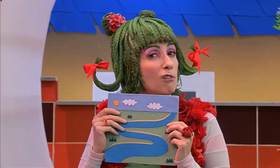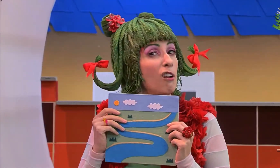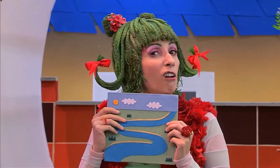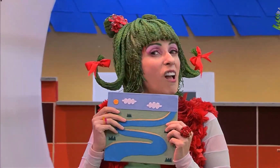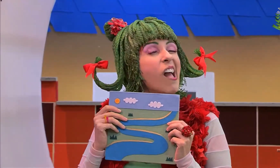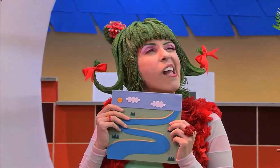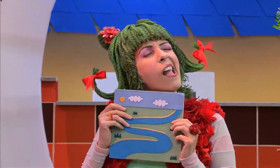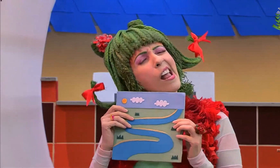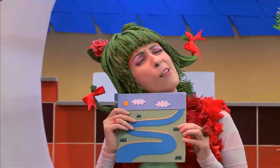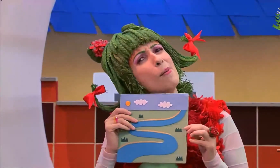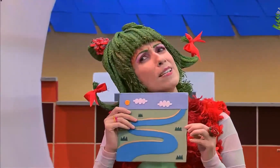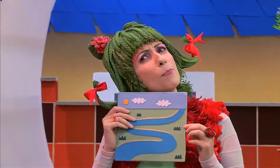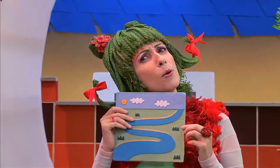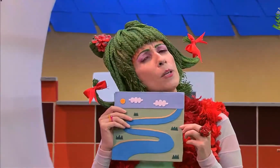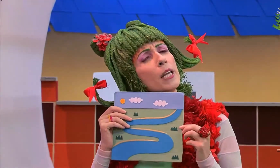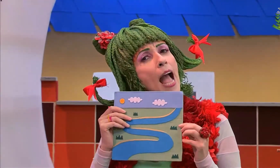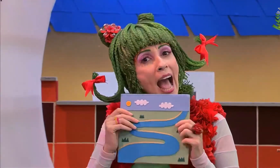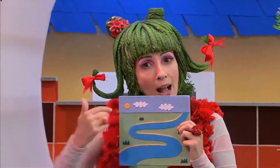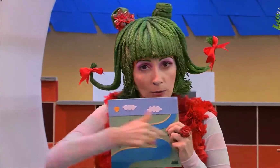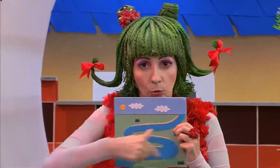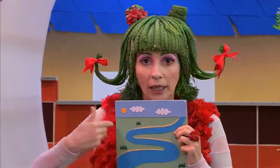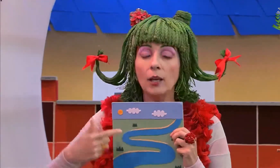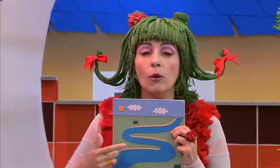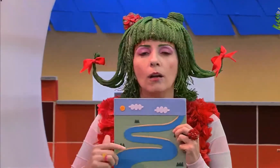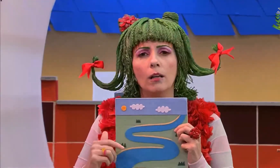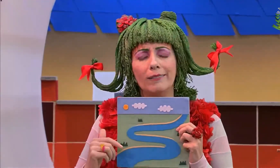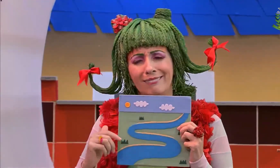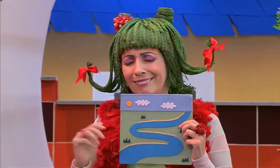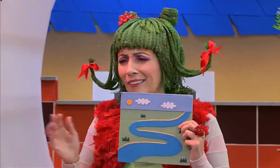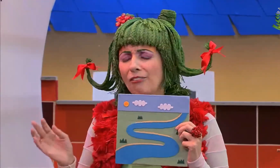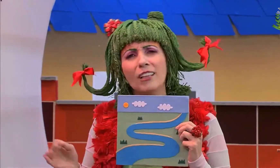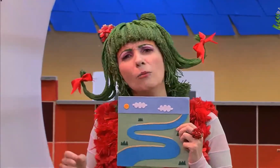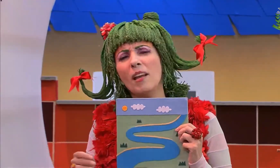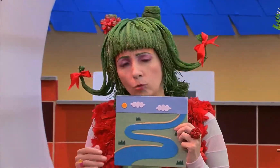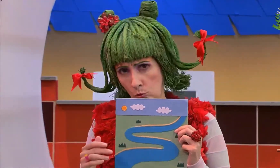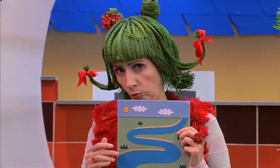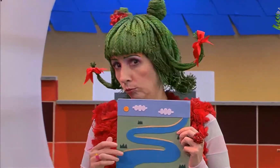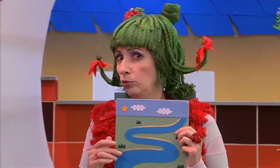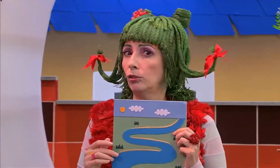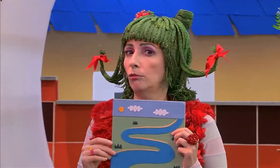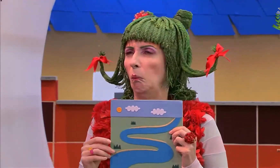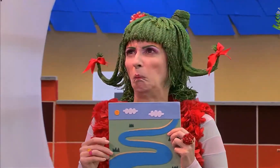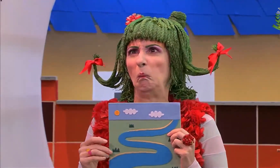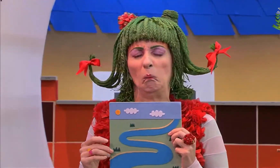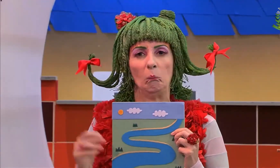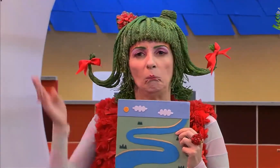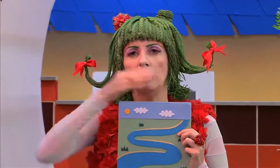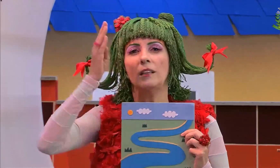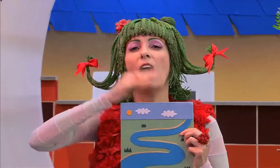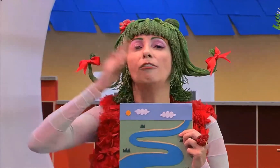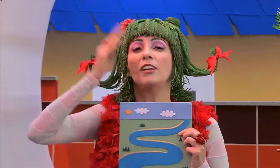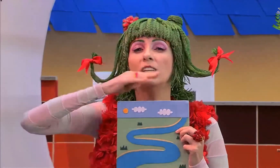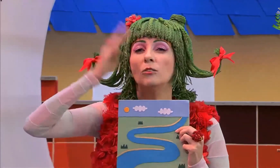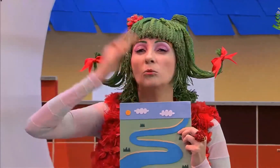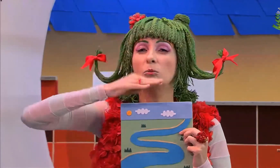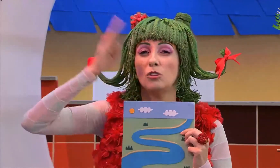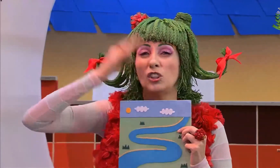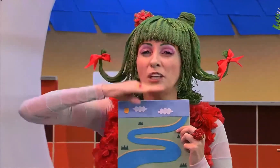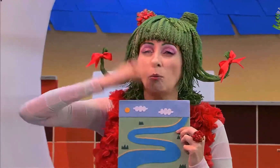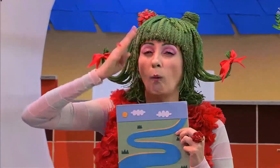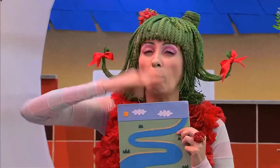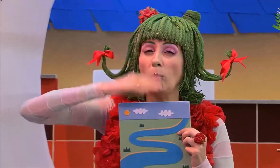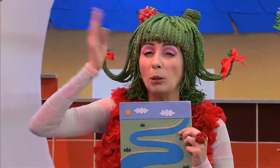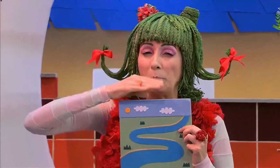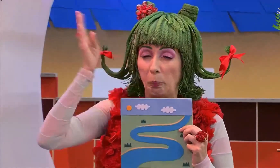até que um dia ele percebeu que a água do rio estava ficando meio suja. Tava ficando com